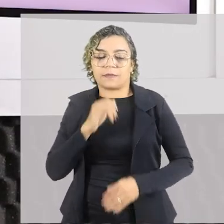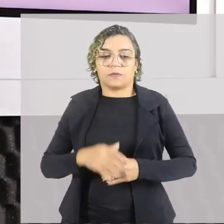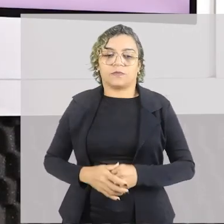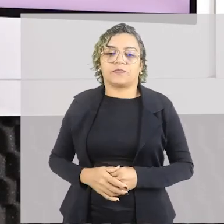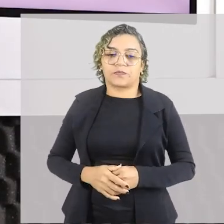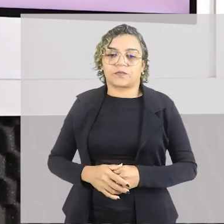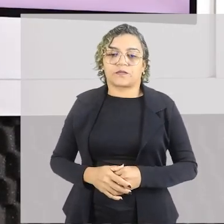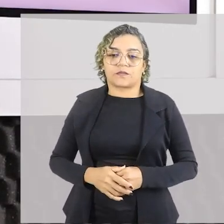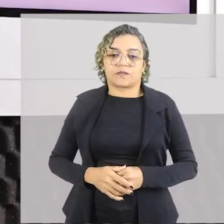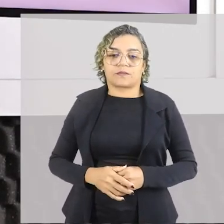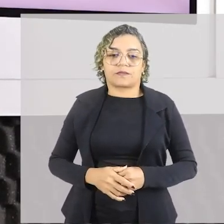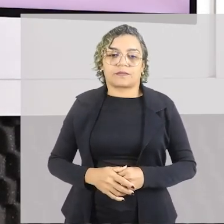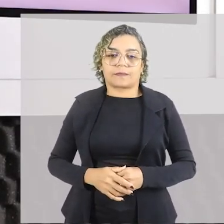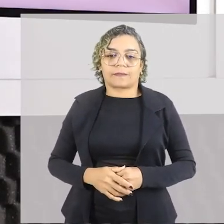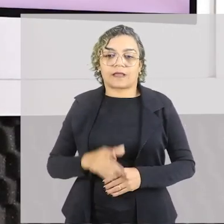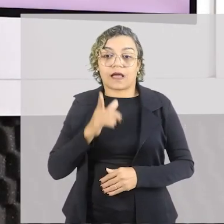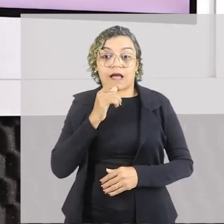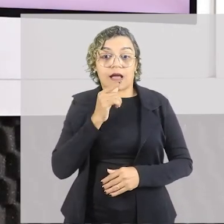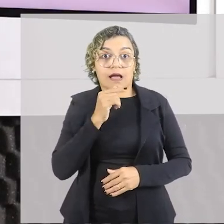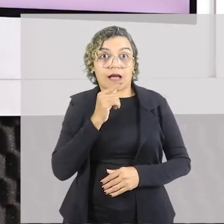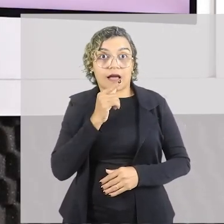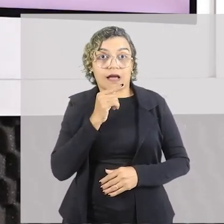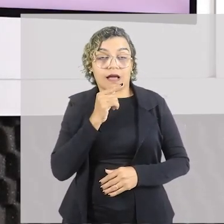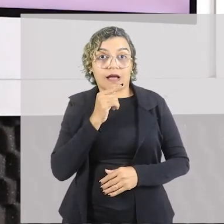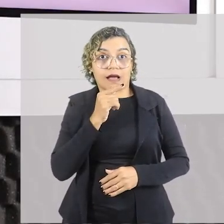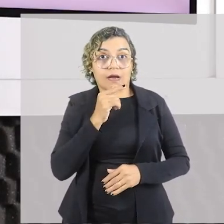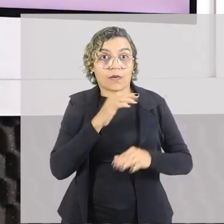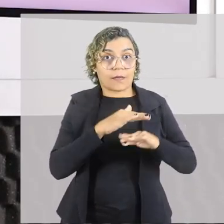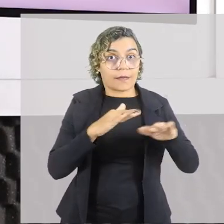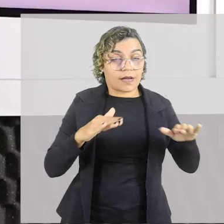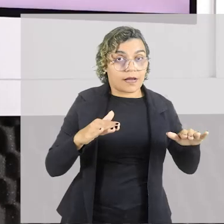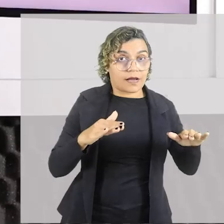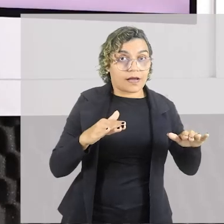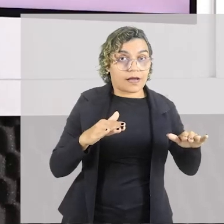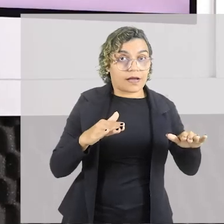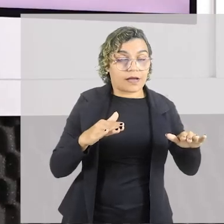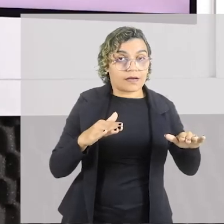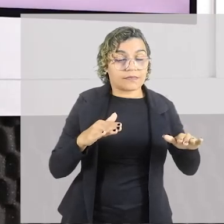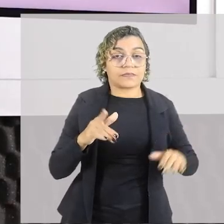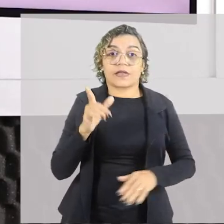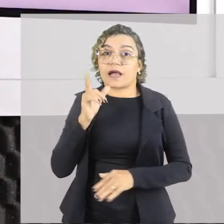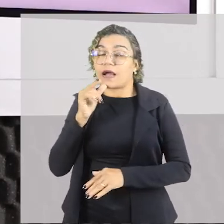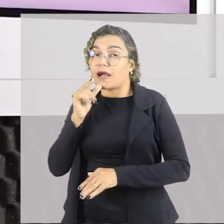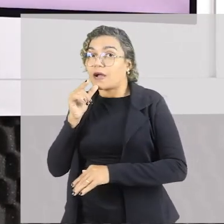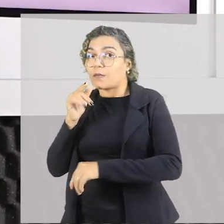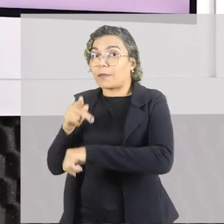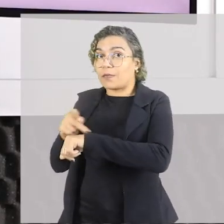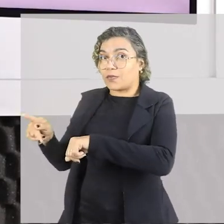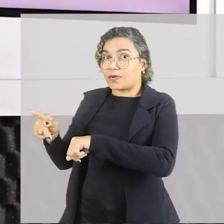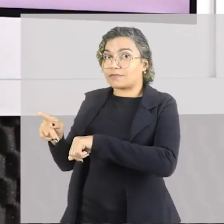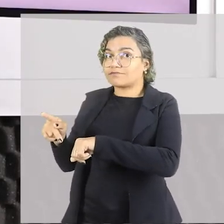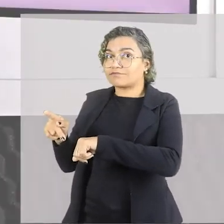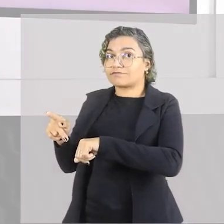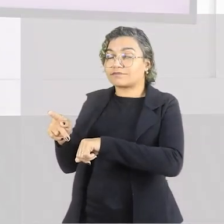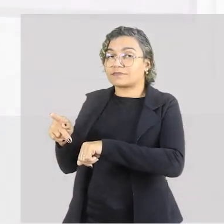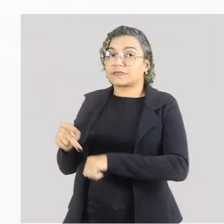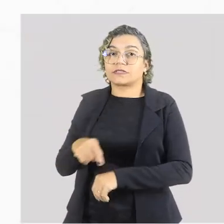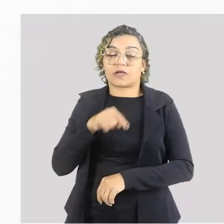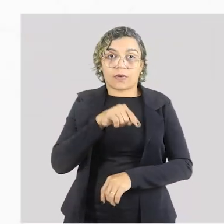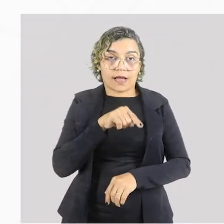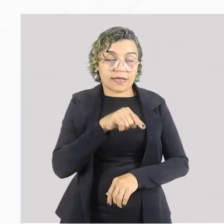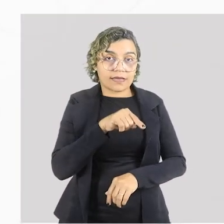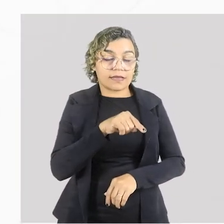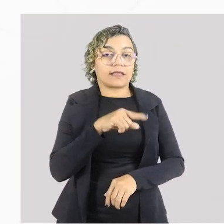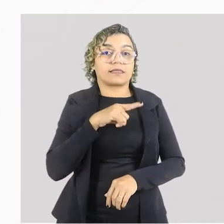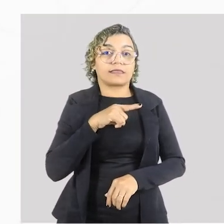Ó quem eu estou comparando, a água do mar com a água destilada, ou seja, a água que tem soluto para água pura. Então, a água que tem soluto